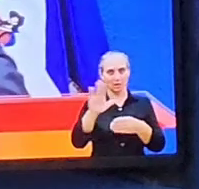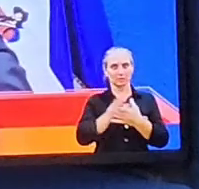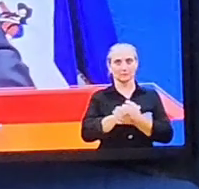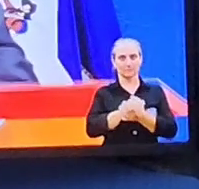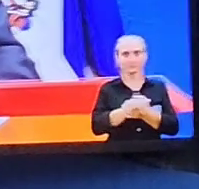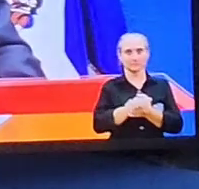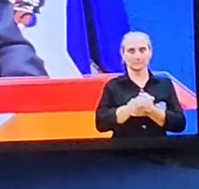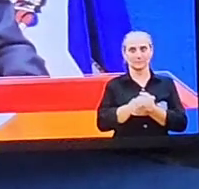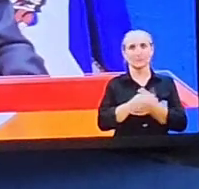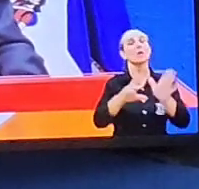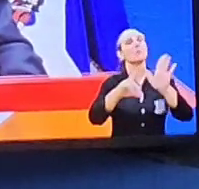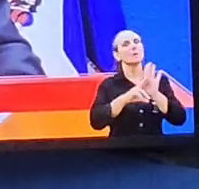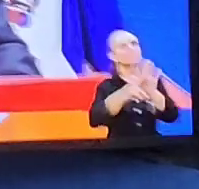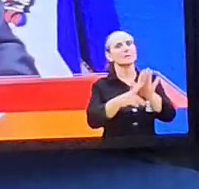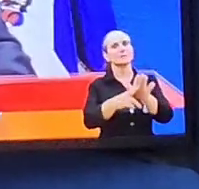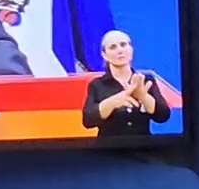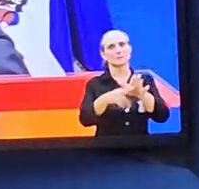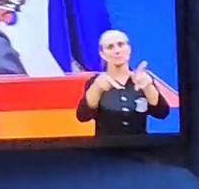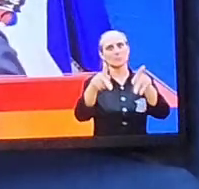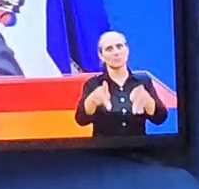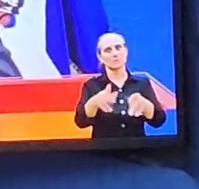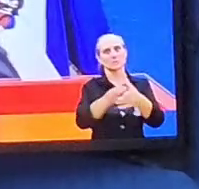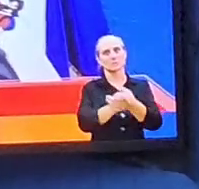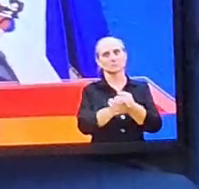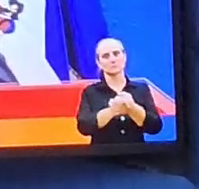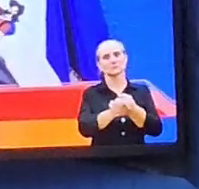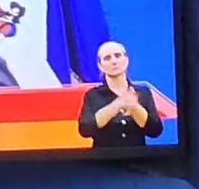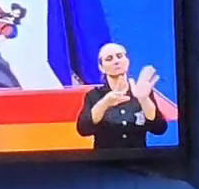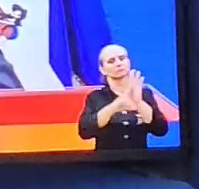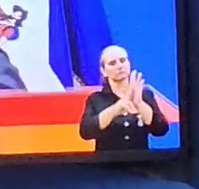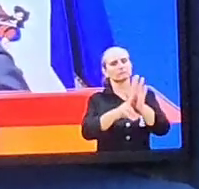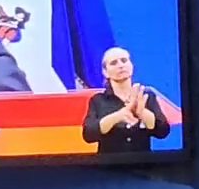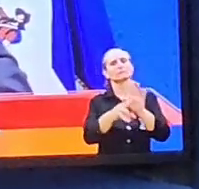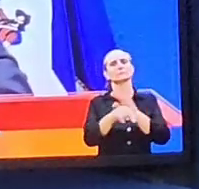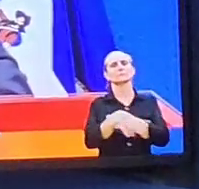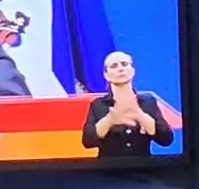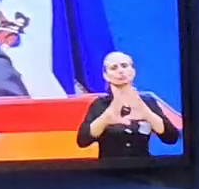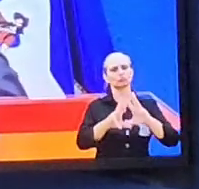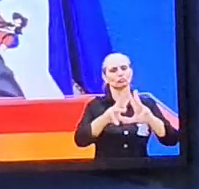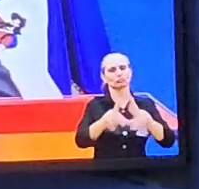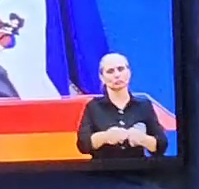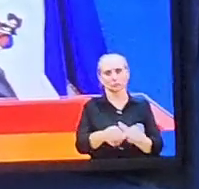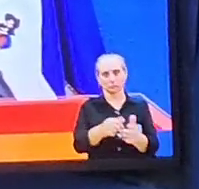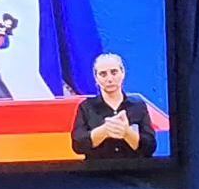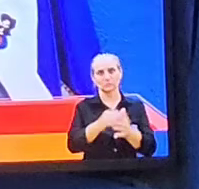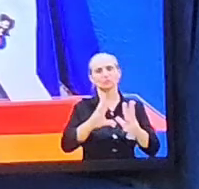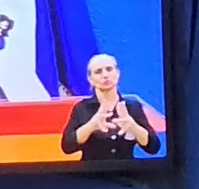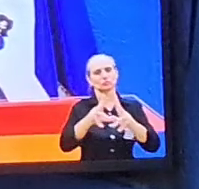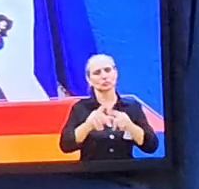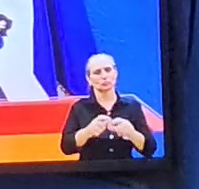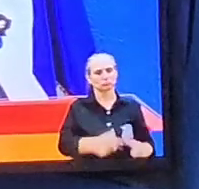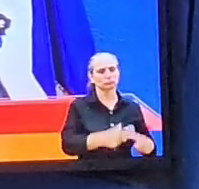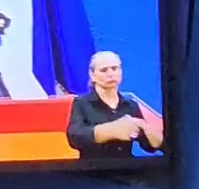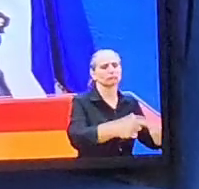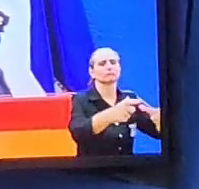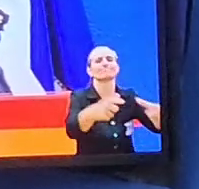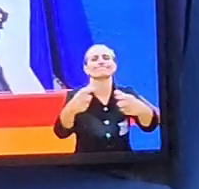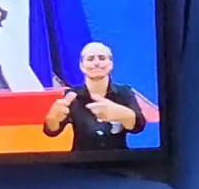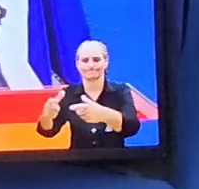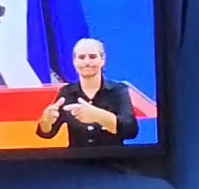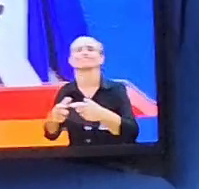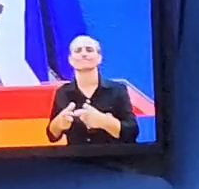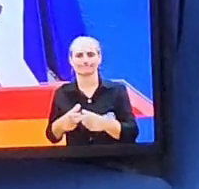são representantes da população, são representantes num todo, de todos os bairros, de toda a